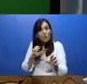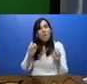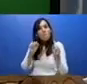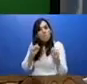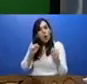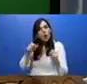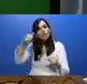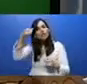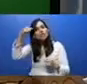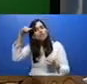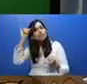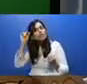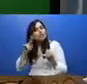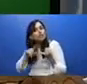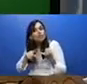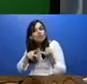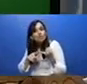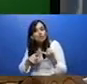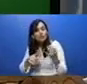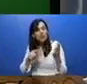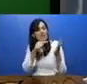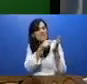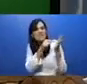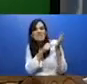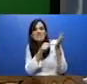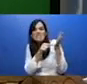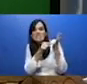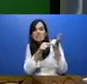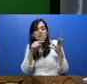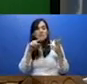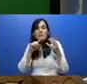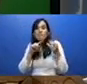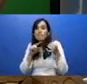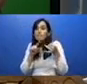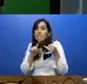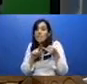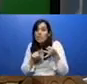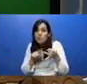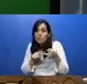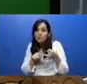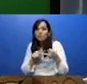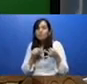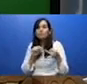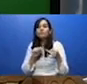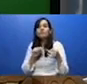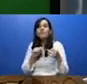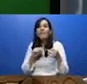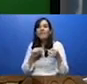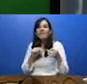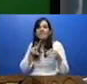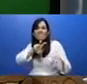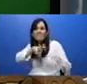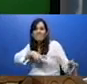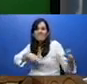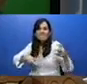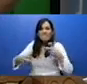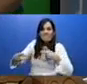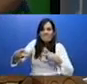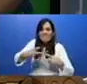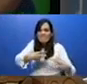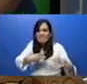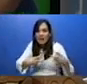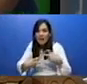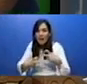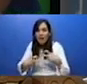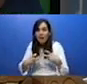chifres, espinhos, as garras destes animais indicam quais eram os recursos